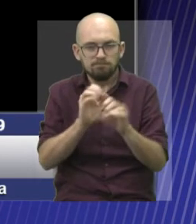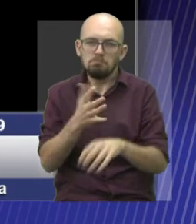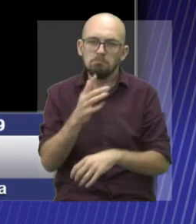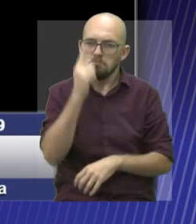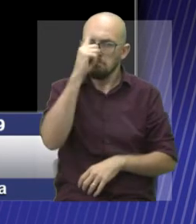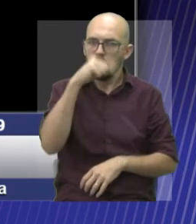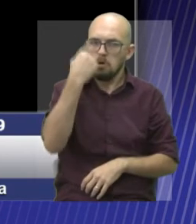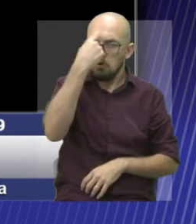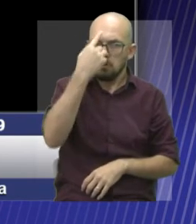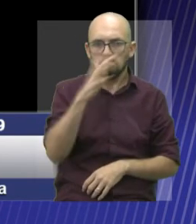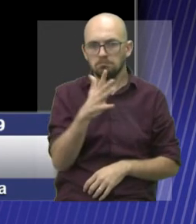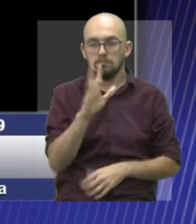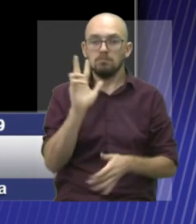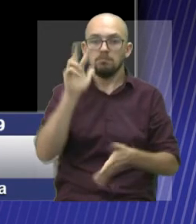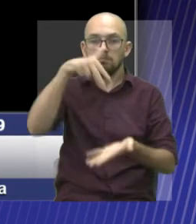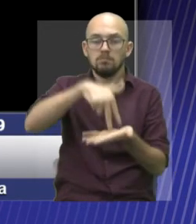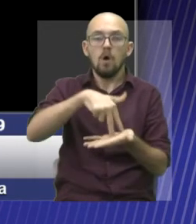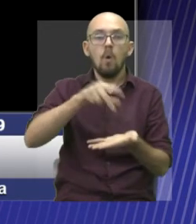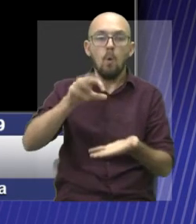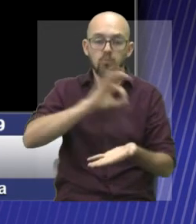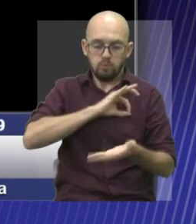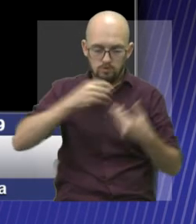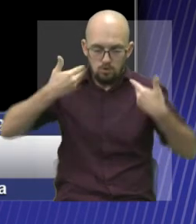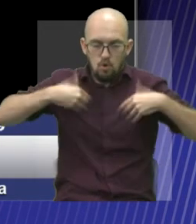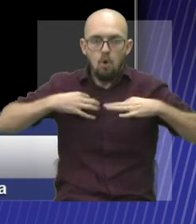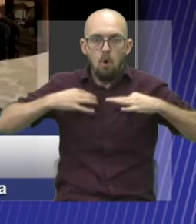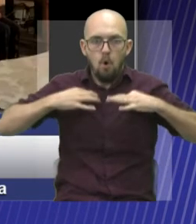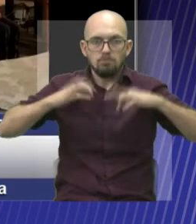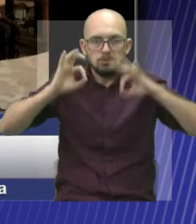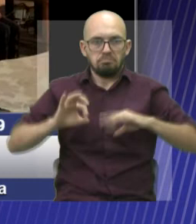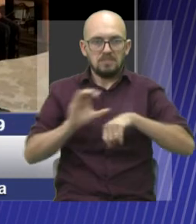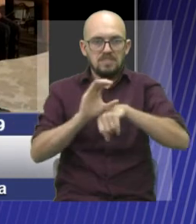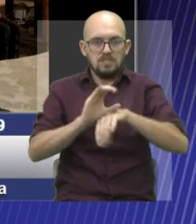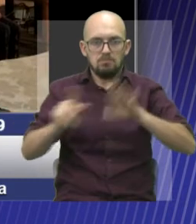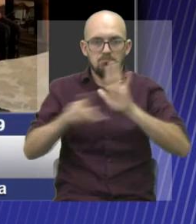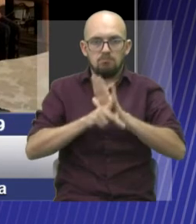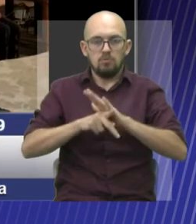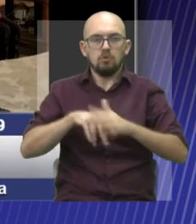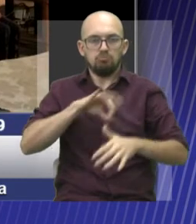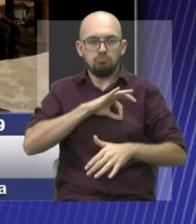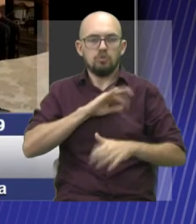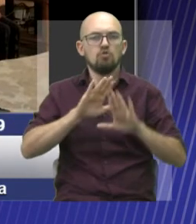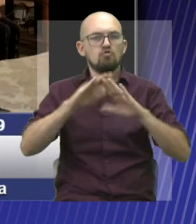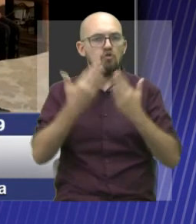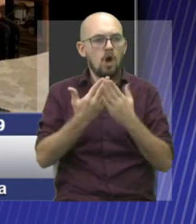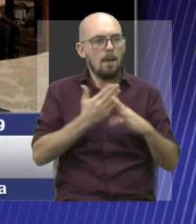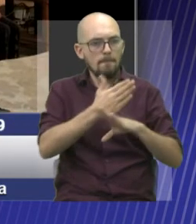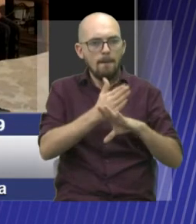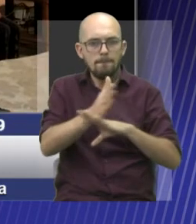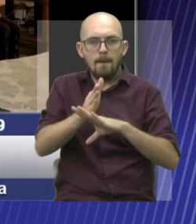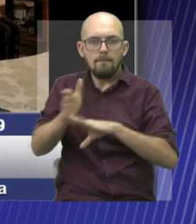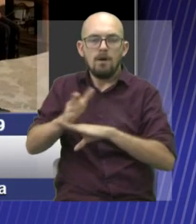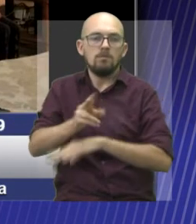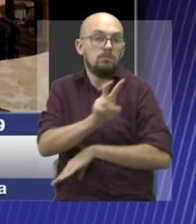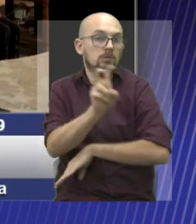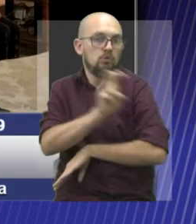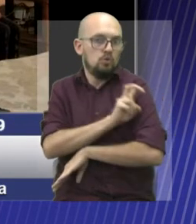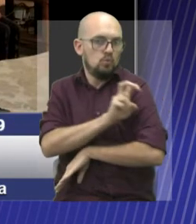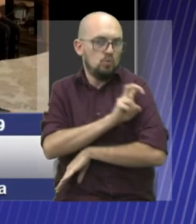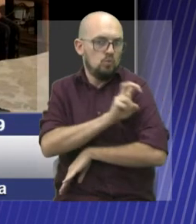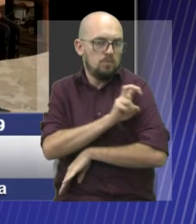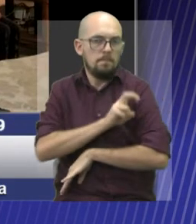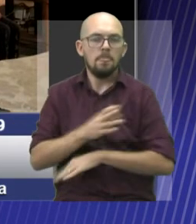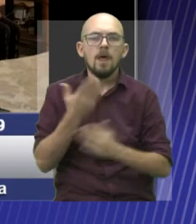pela policial militar fardado nas escolas estaduais, municipais e particulares dos 5º anos, sendo cada